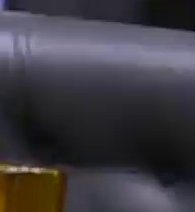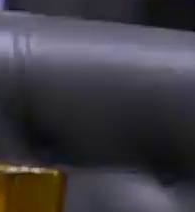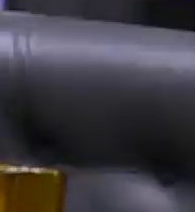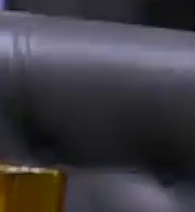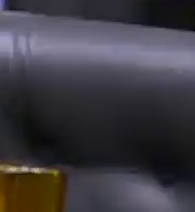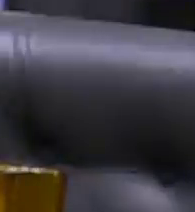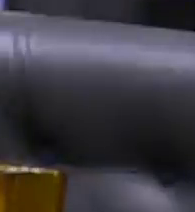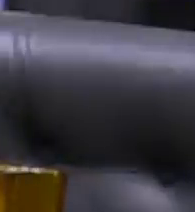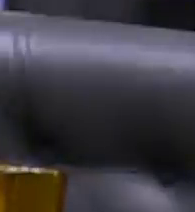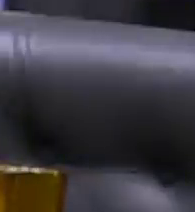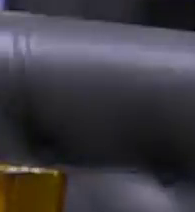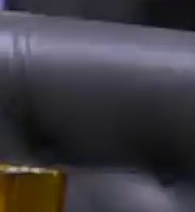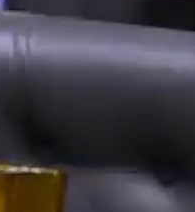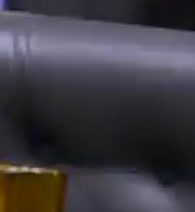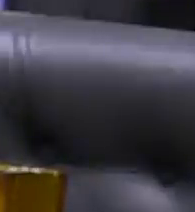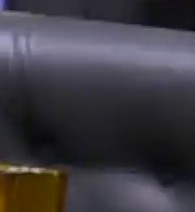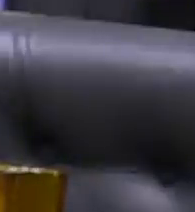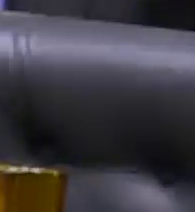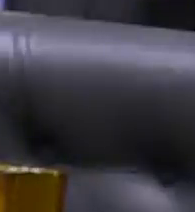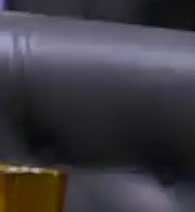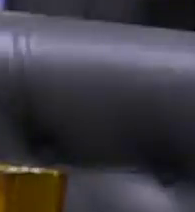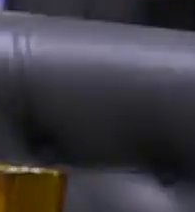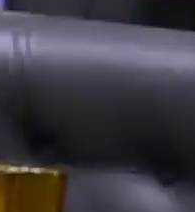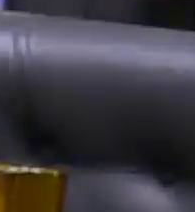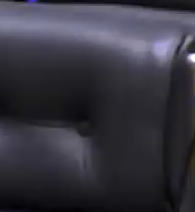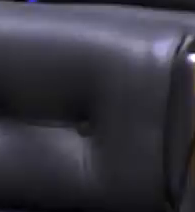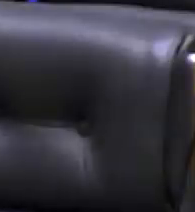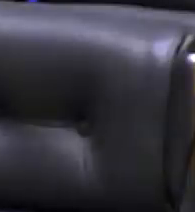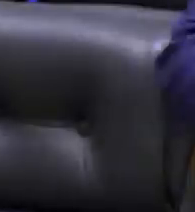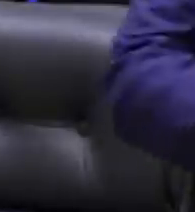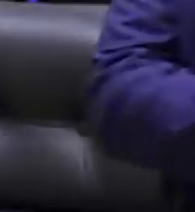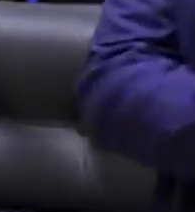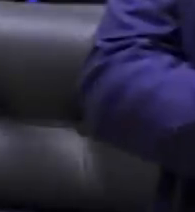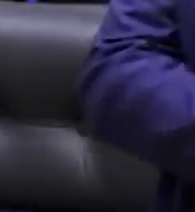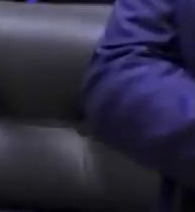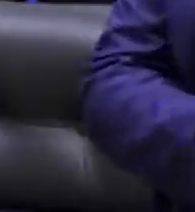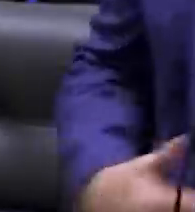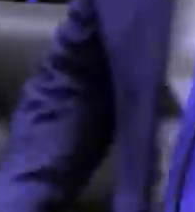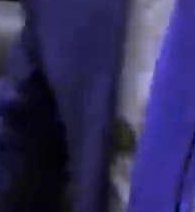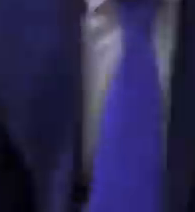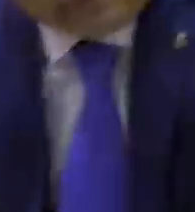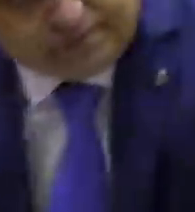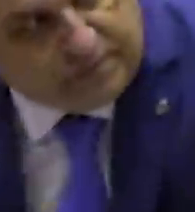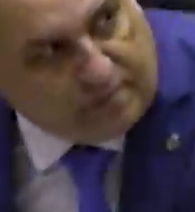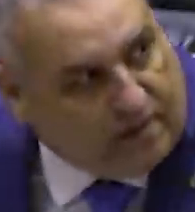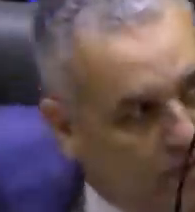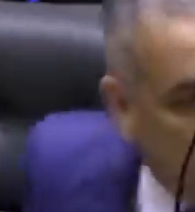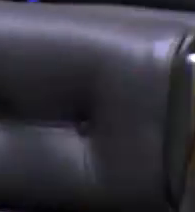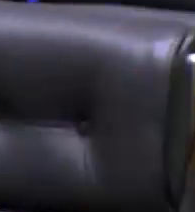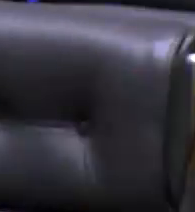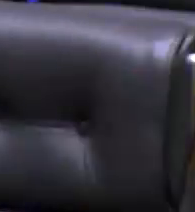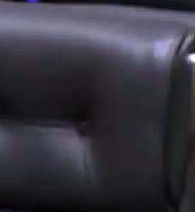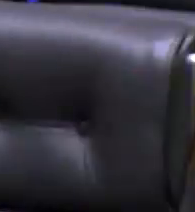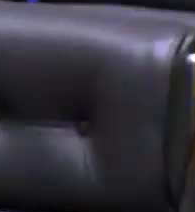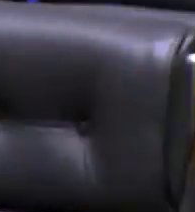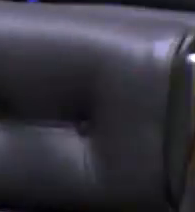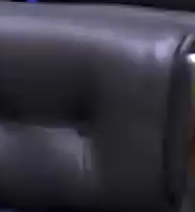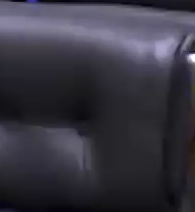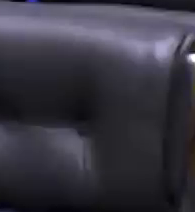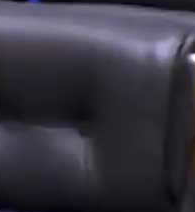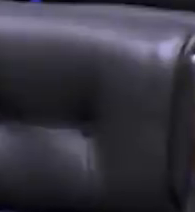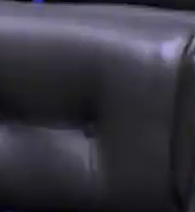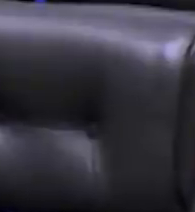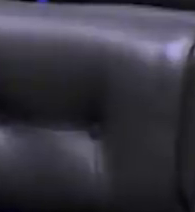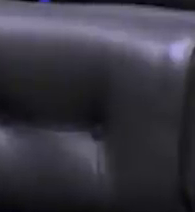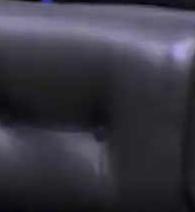Agora o judiciário decide quem é deputado, quem não é deputado. O voto do cidadão que vale, o voto do cidadão que não vale. O Ministério